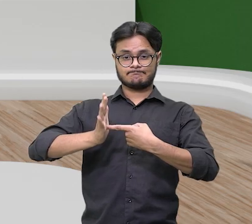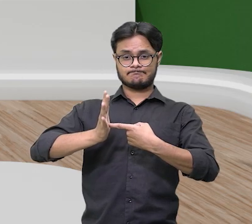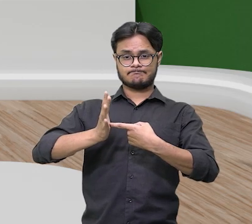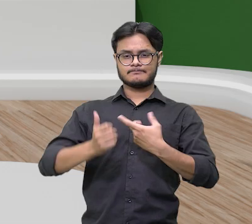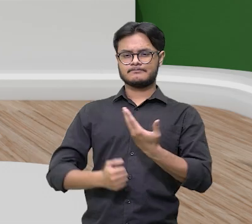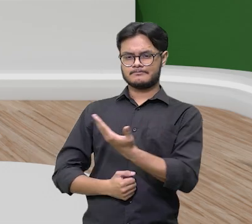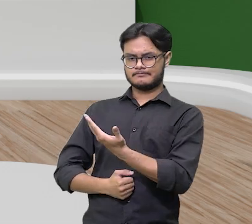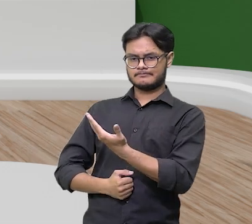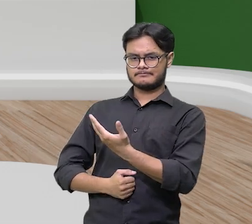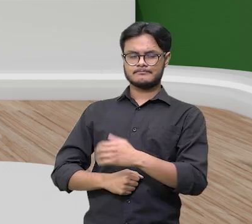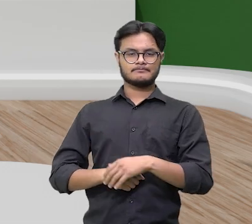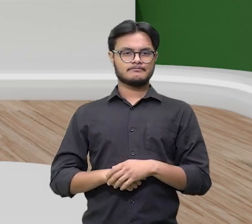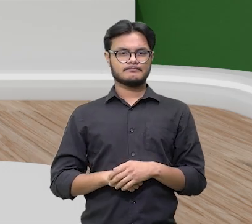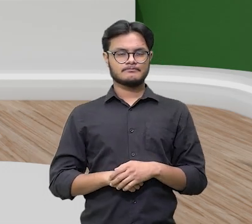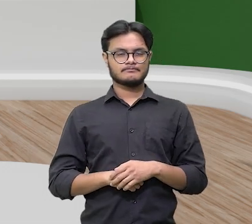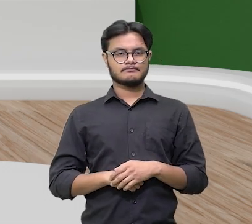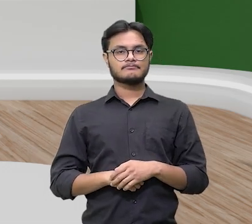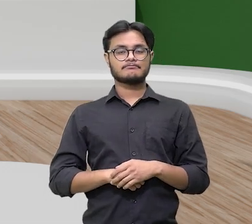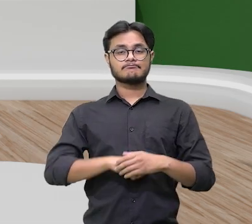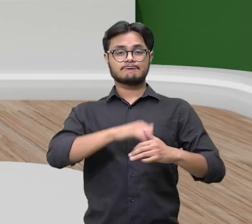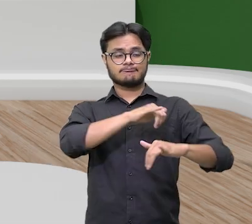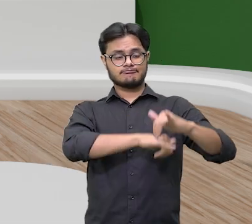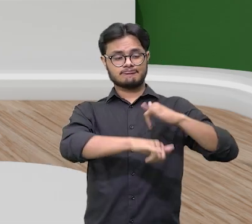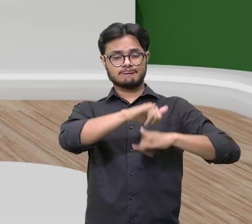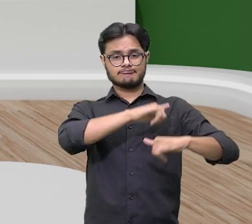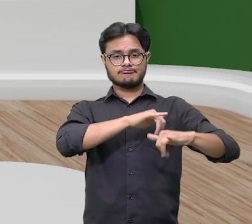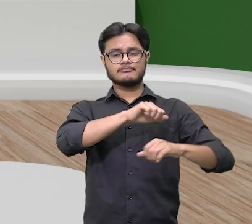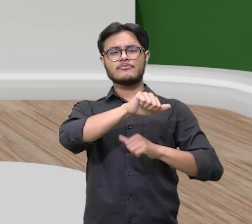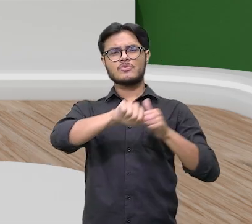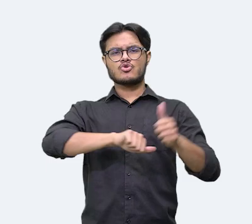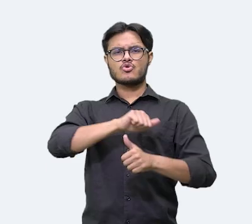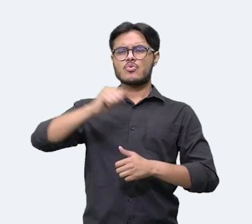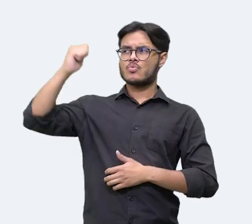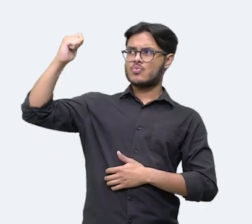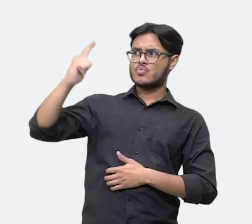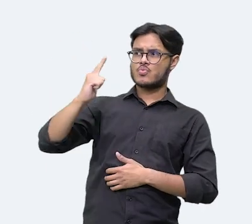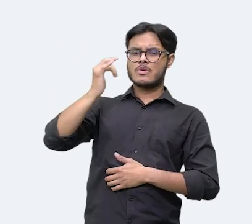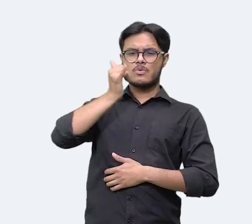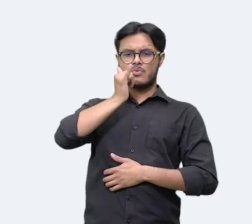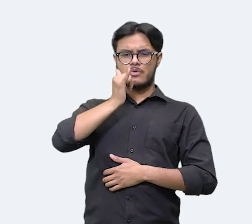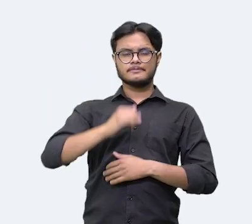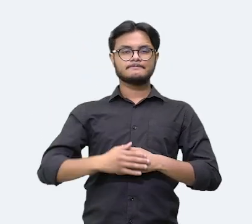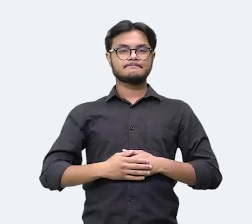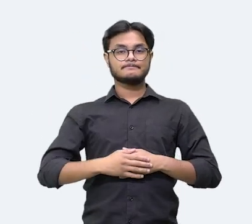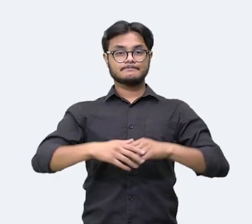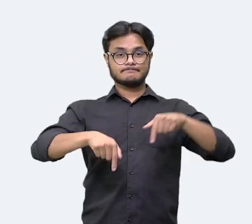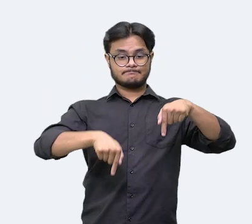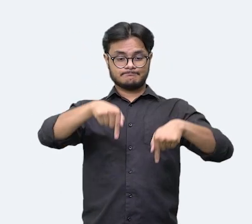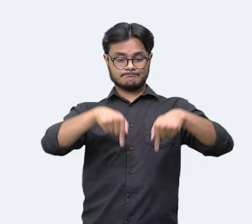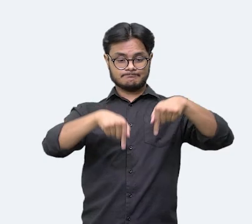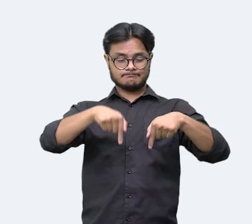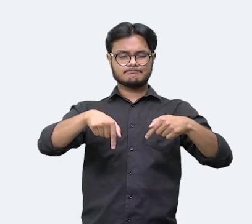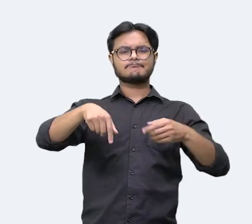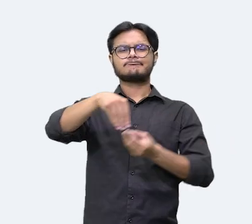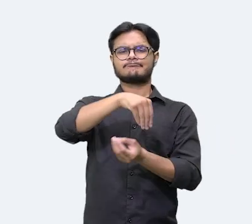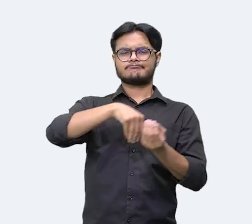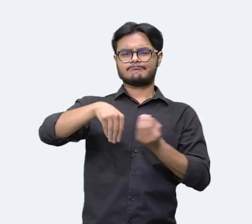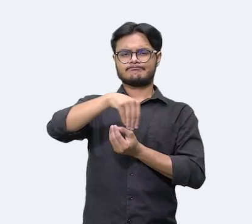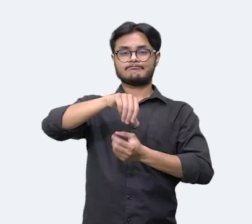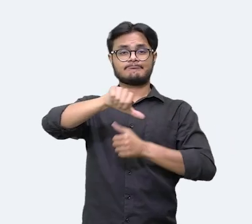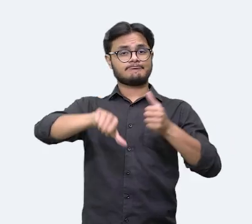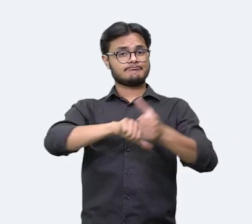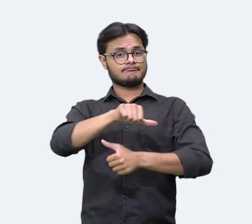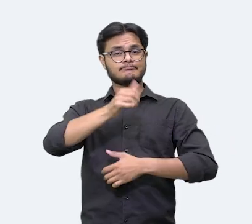cuja função é converter outros tipos de energia em energia elétrica. Por exemplo, os geradores químicos, eles convertem energia química em energia